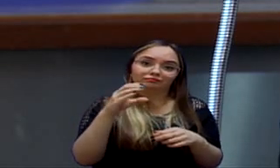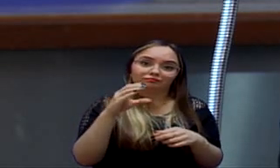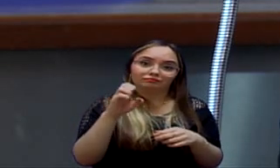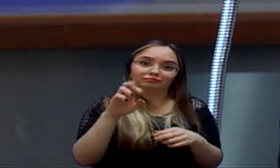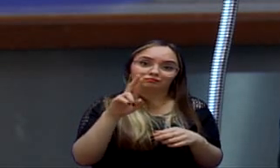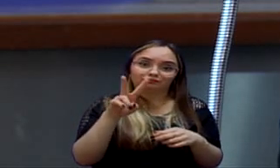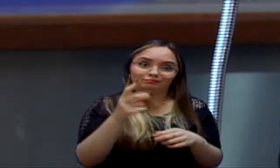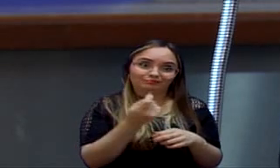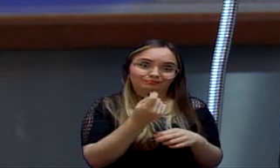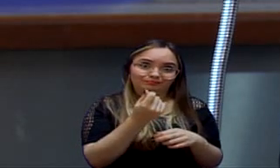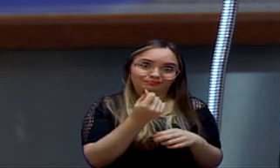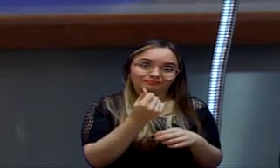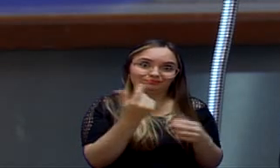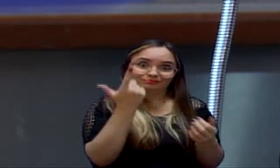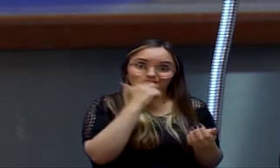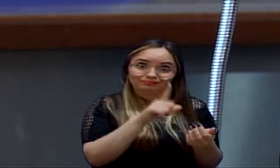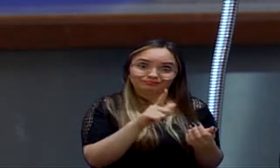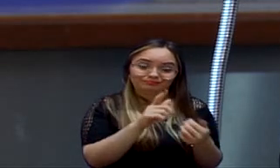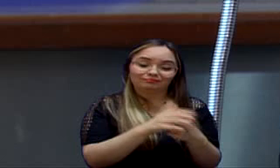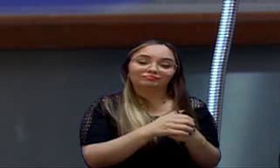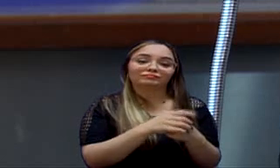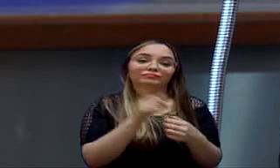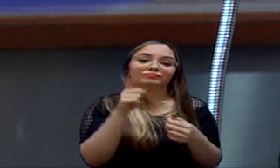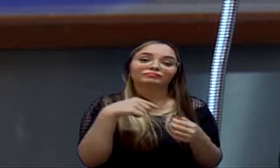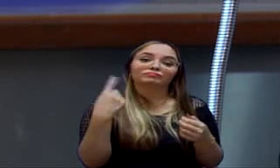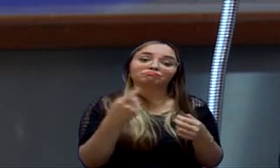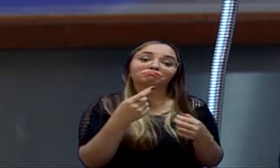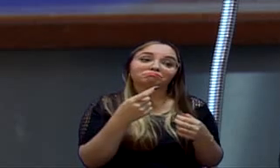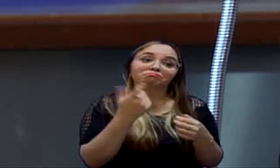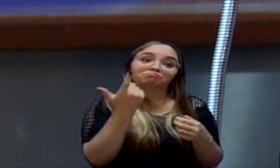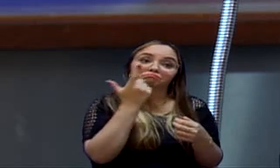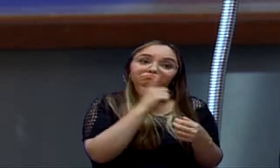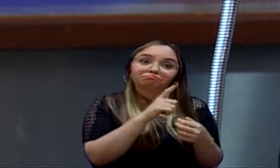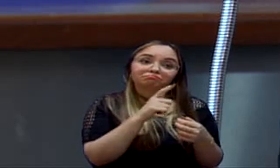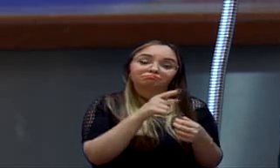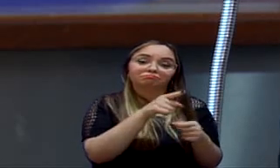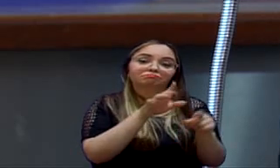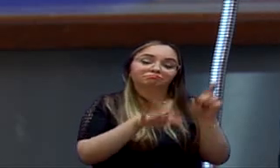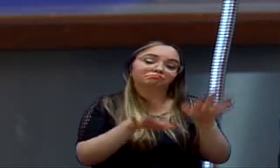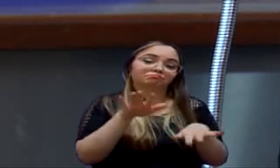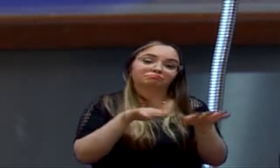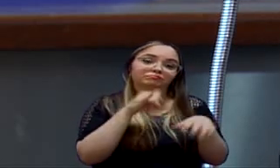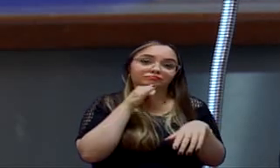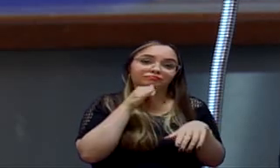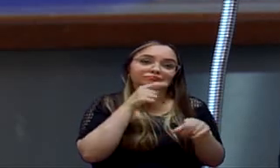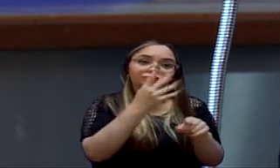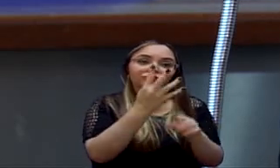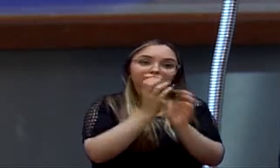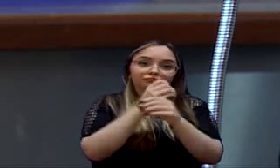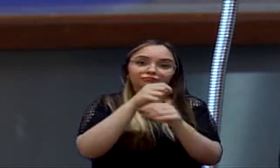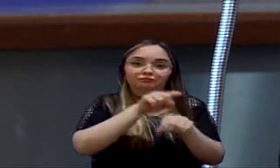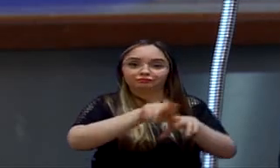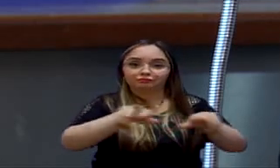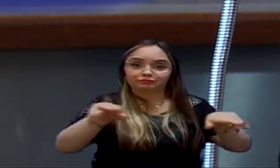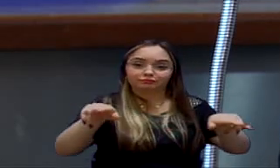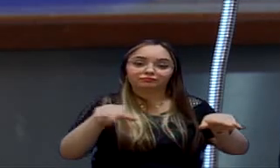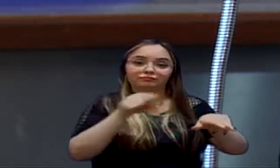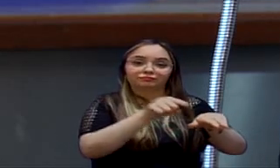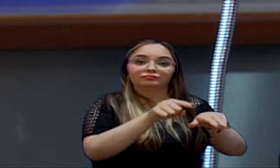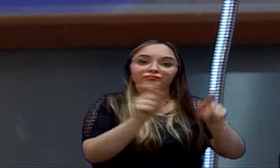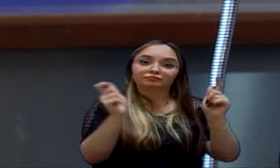né lutando se é exequível se a gente tem lá se quatro laboratórios que tem